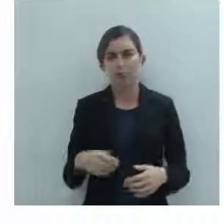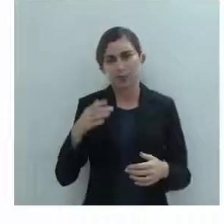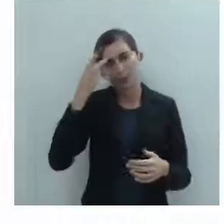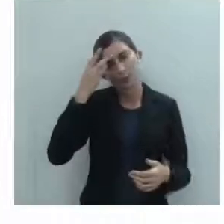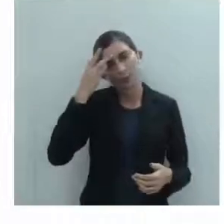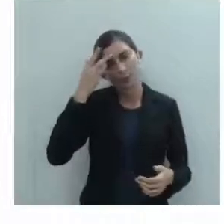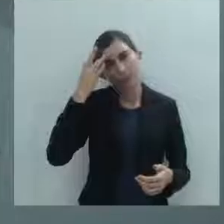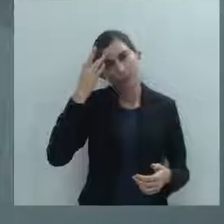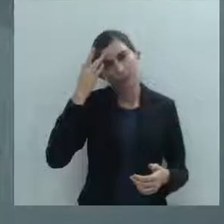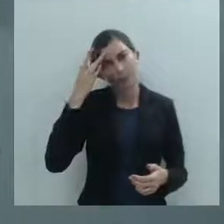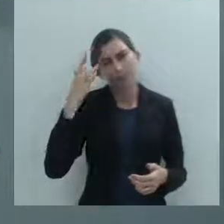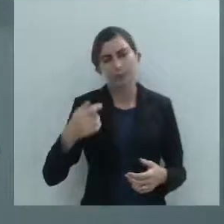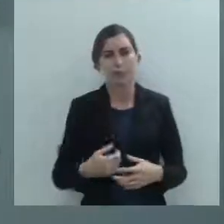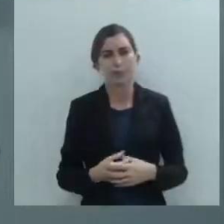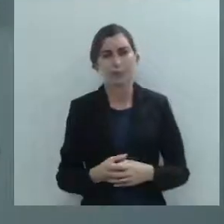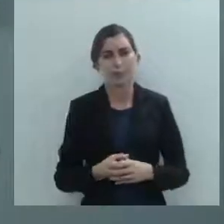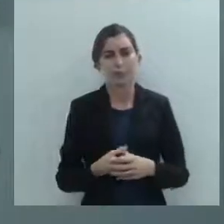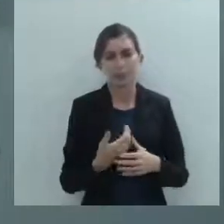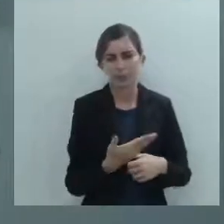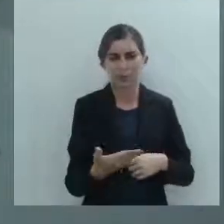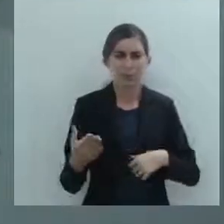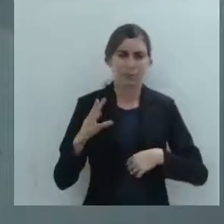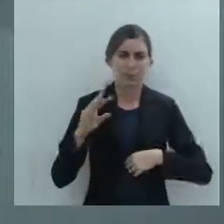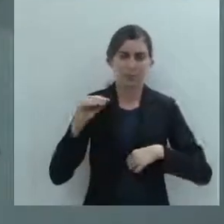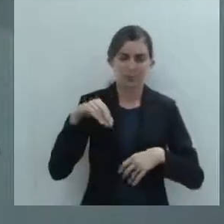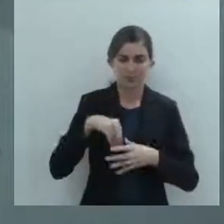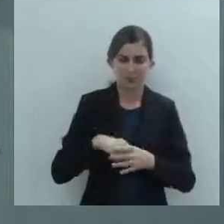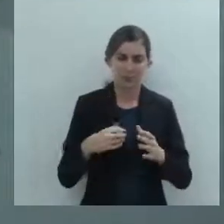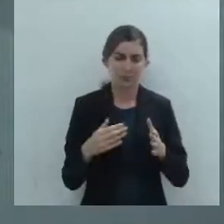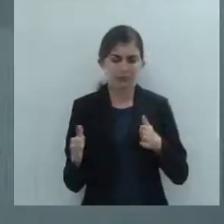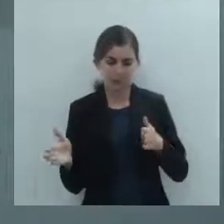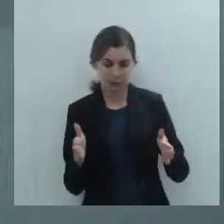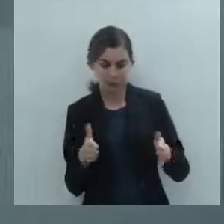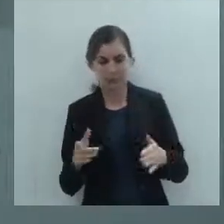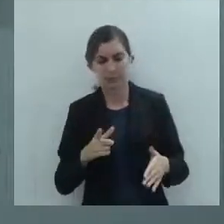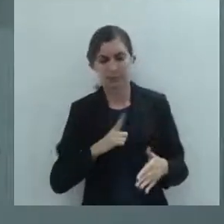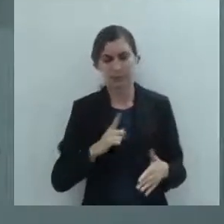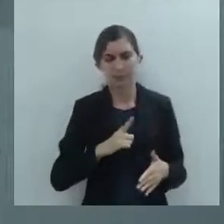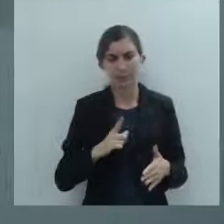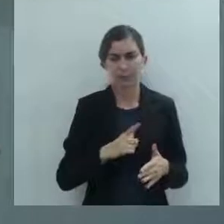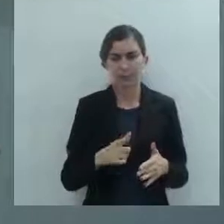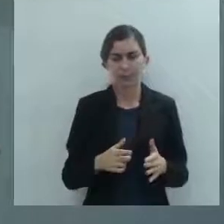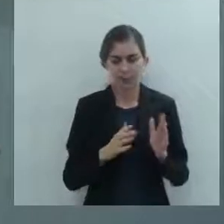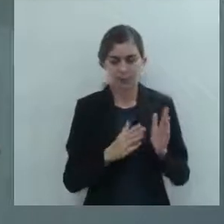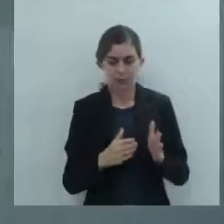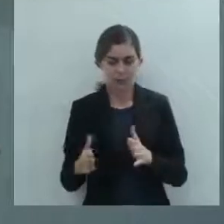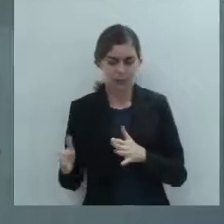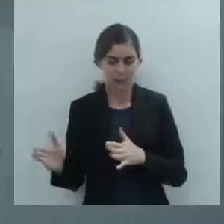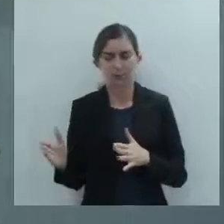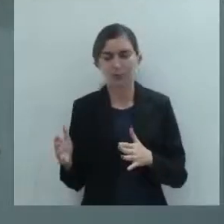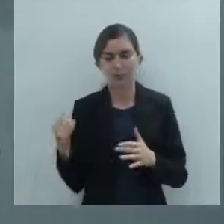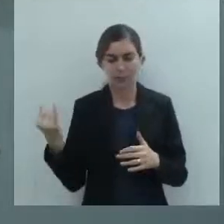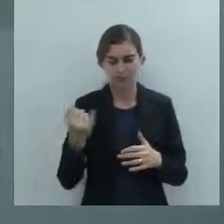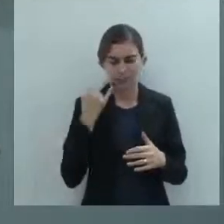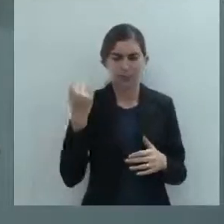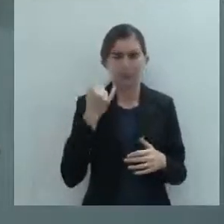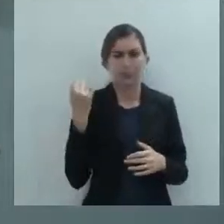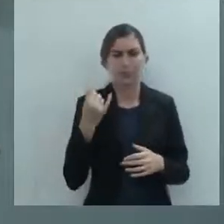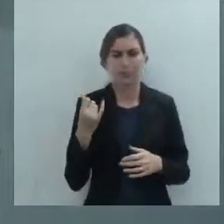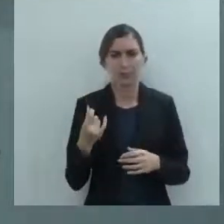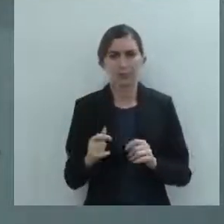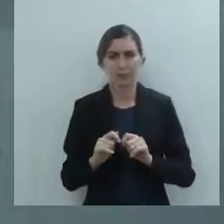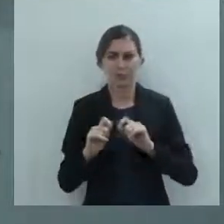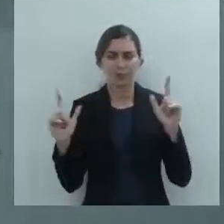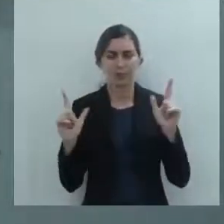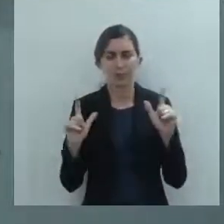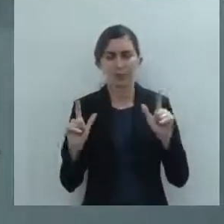traz aqui para mim por favor dentro desses períodos ainda existem subdivisões é importante que você se